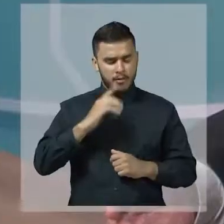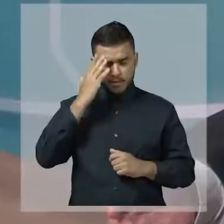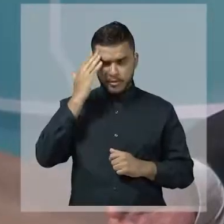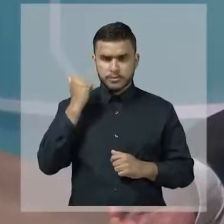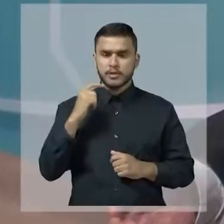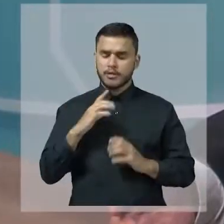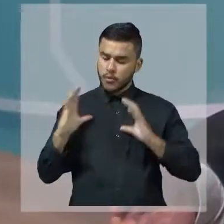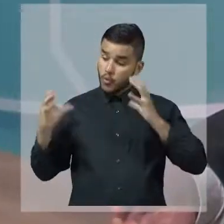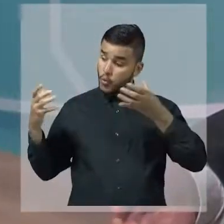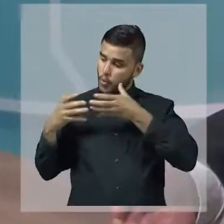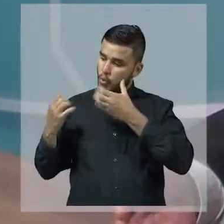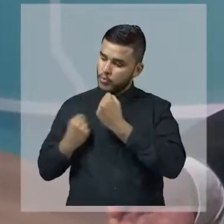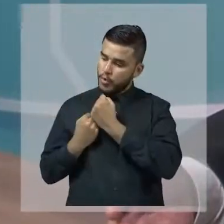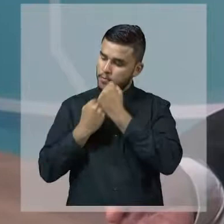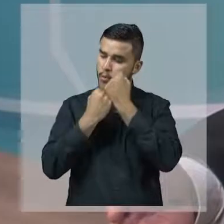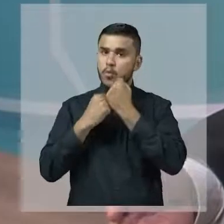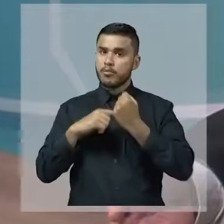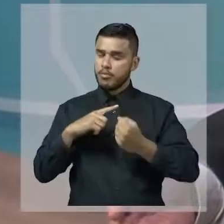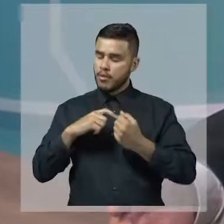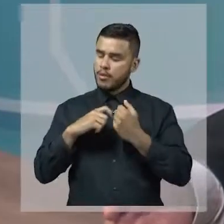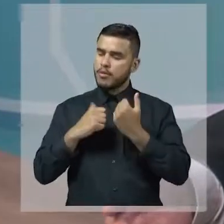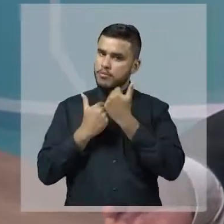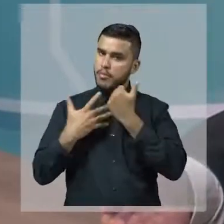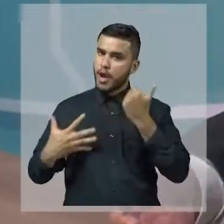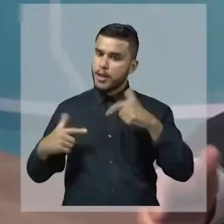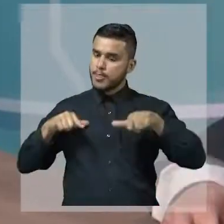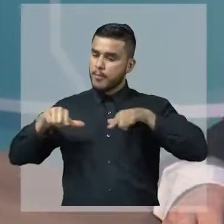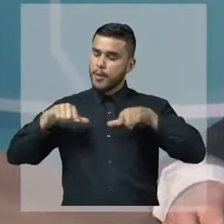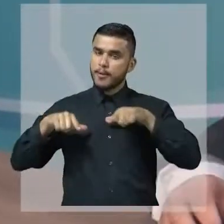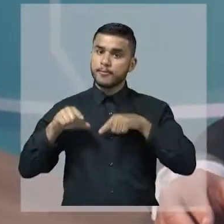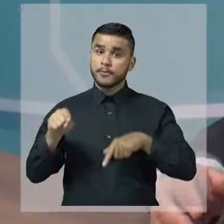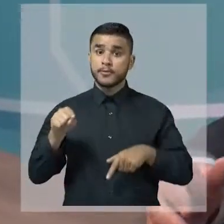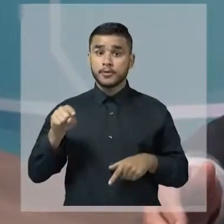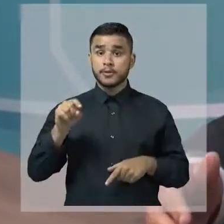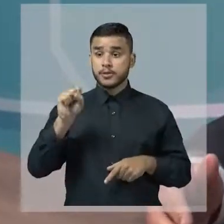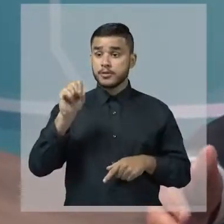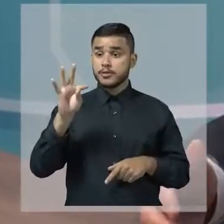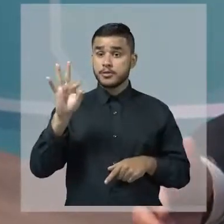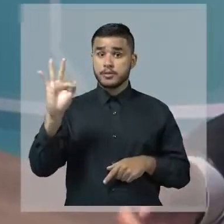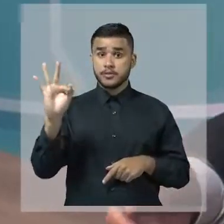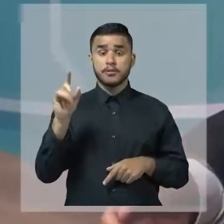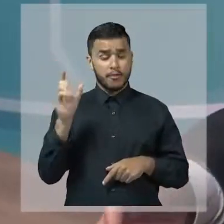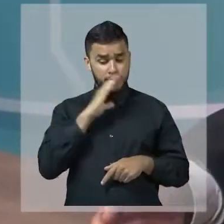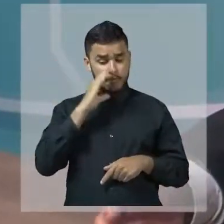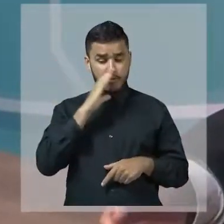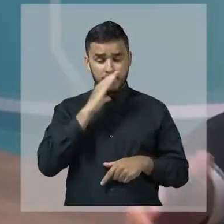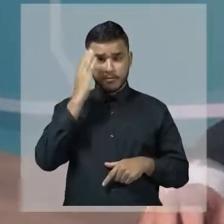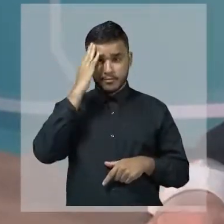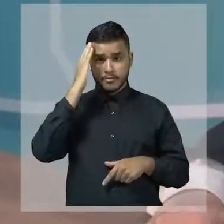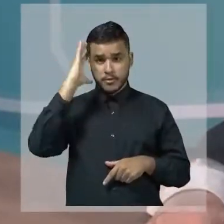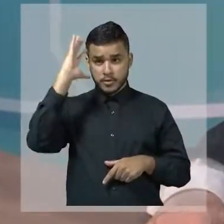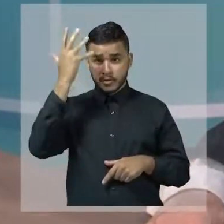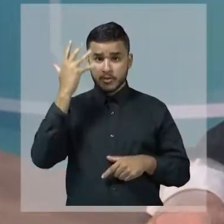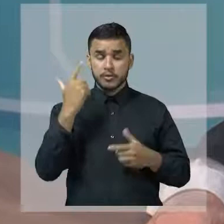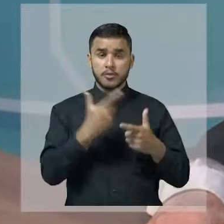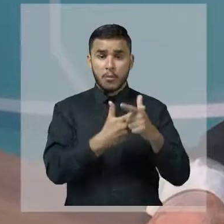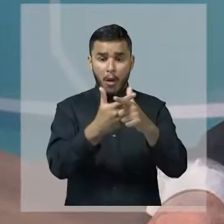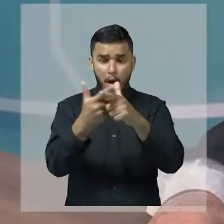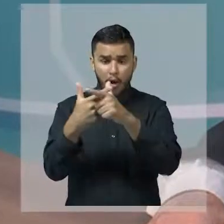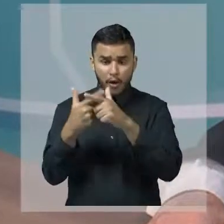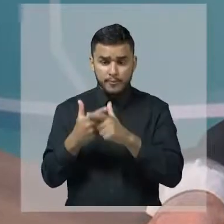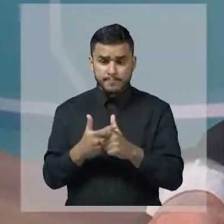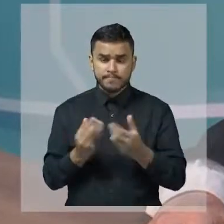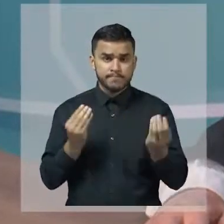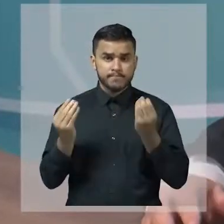bem assessorados e rápidos. A Justiça Federal é uma justiça rápida na solução dos